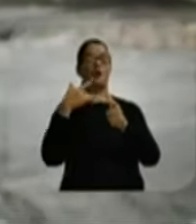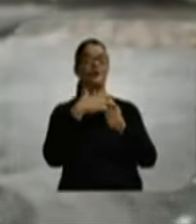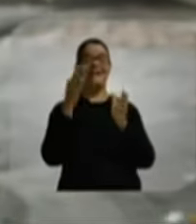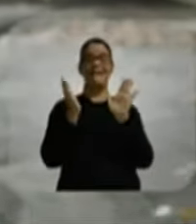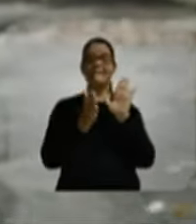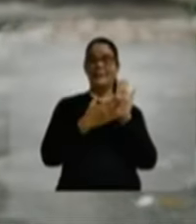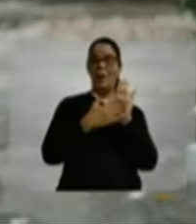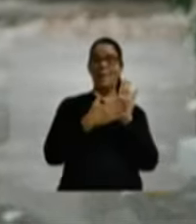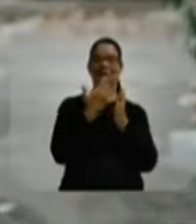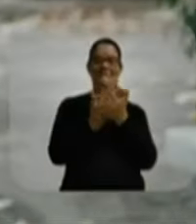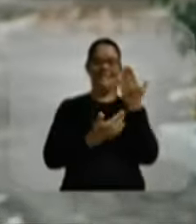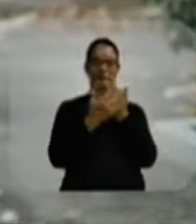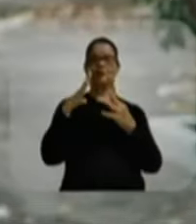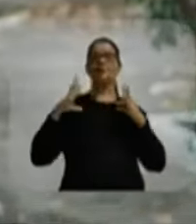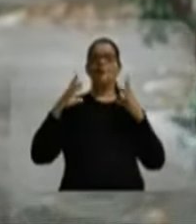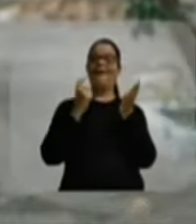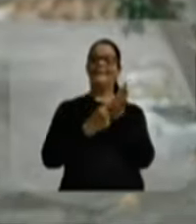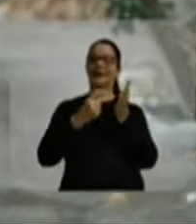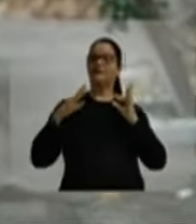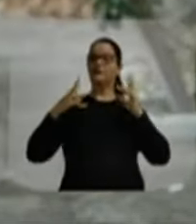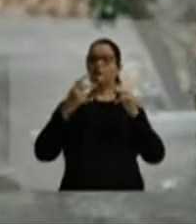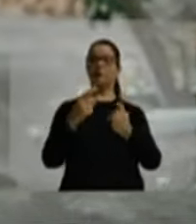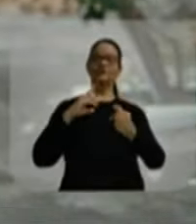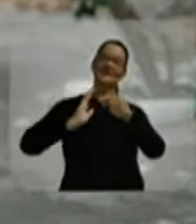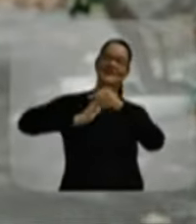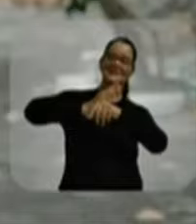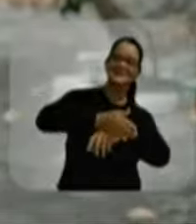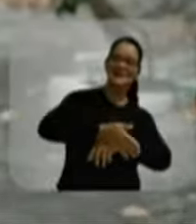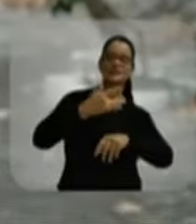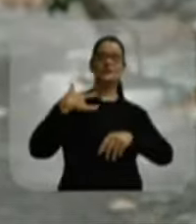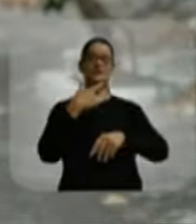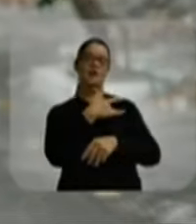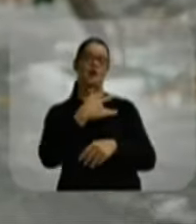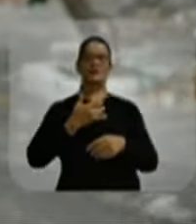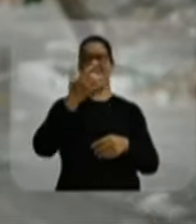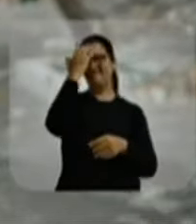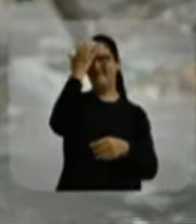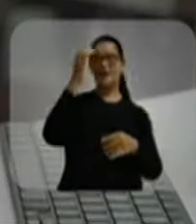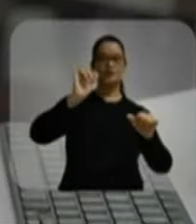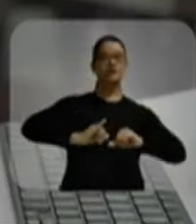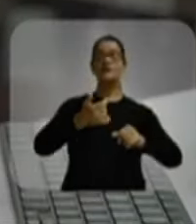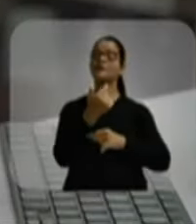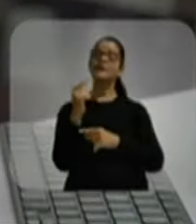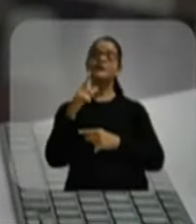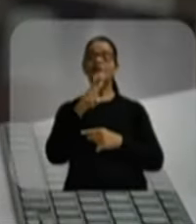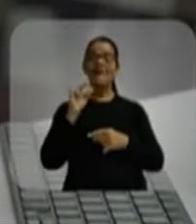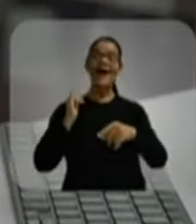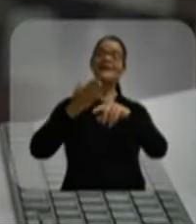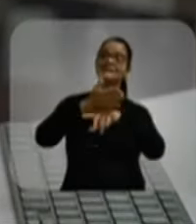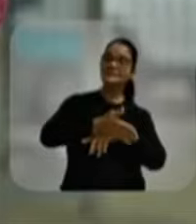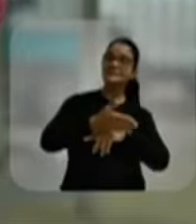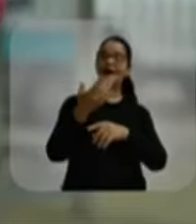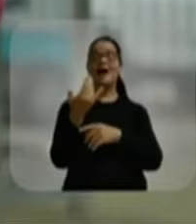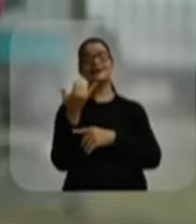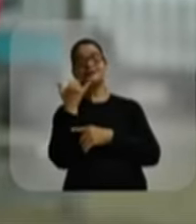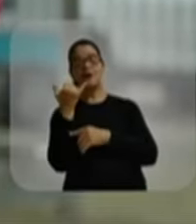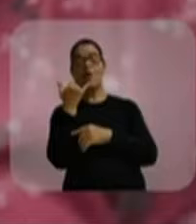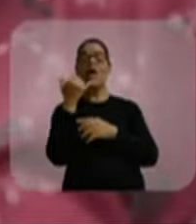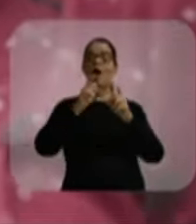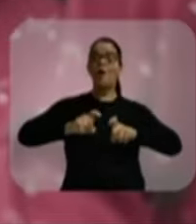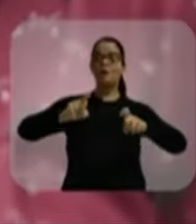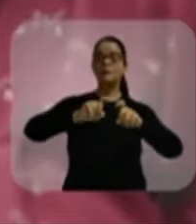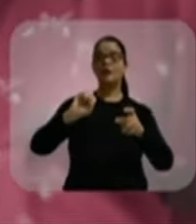Saúde na Palma da Mão é um aplicativo para todo mundo ter acesso aos serviços de saúde de forma fácil e sem sofrimento. Você vai poder acessar do seu